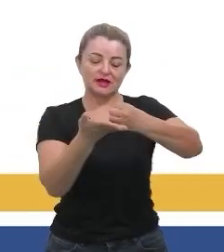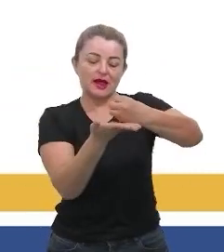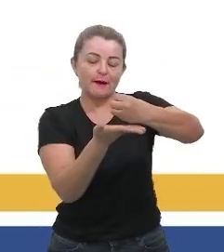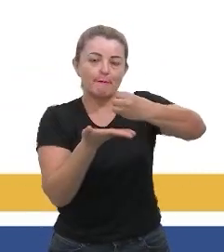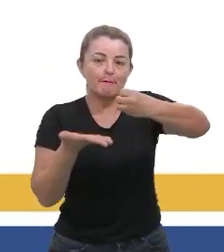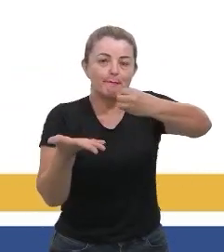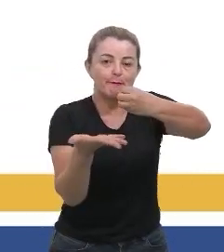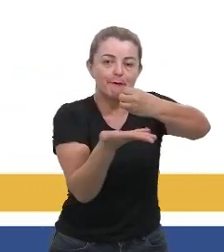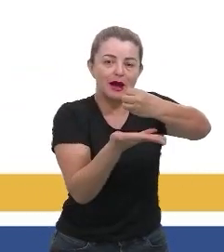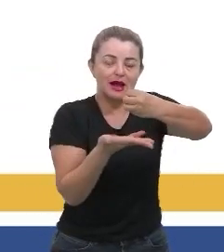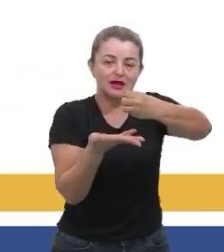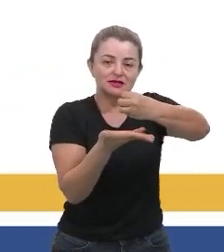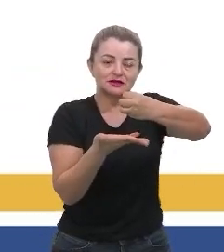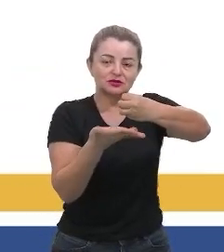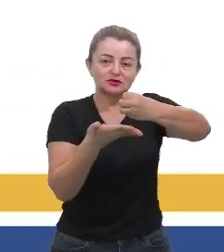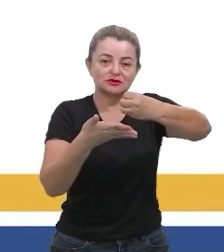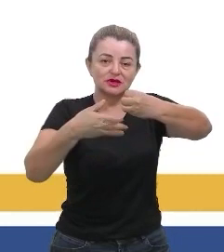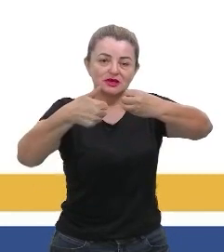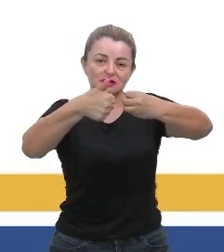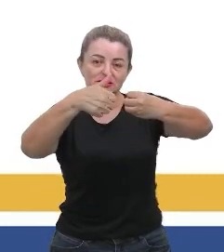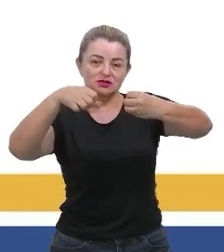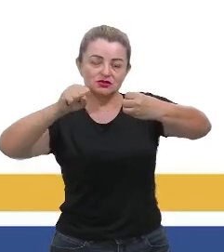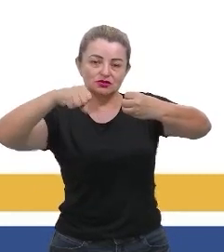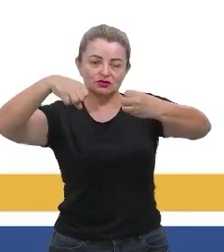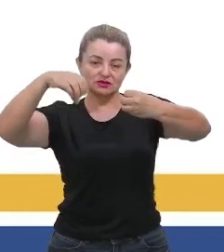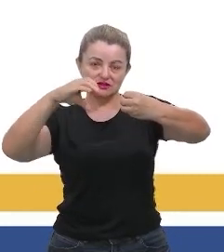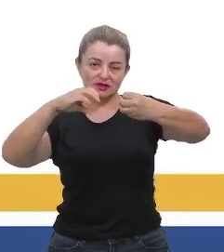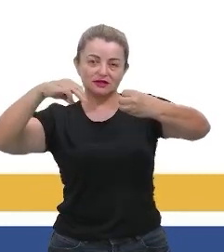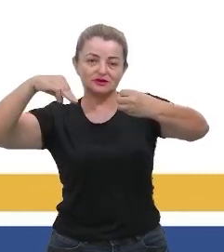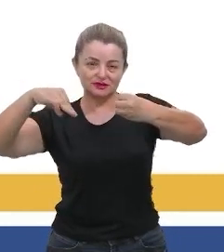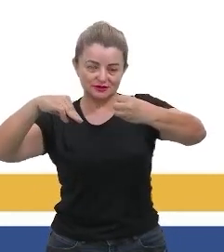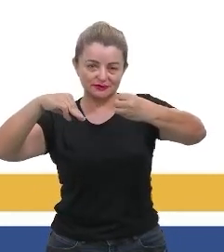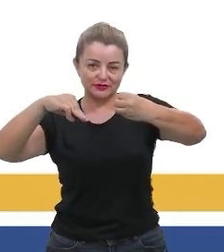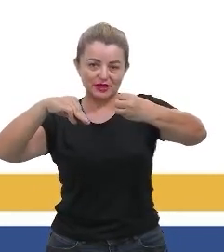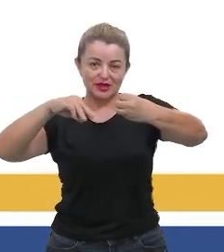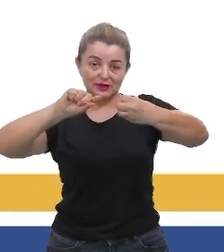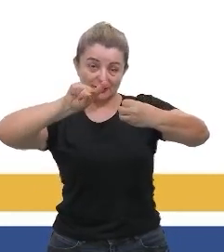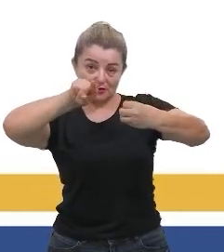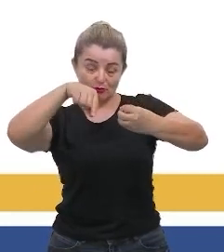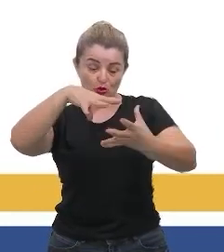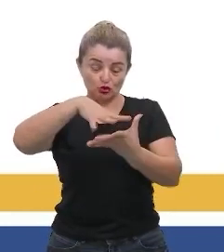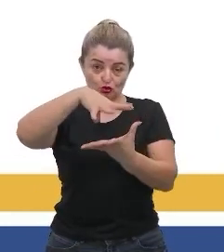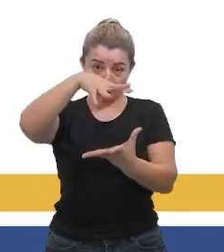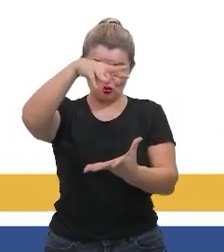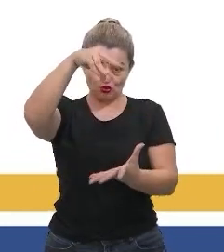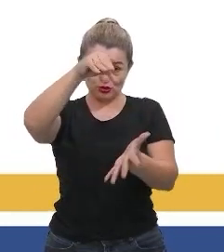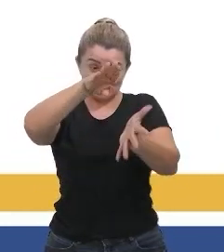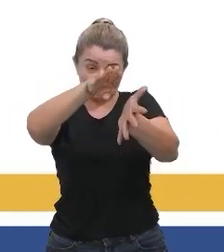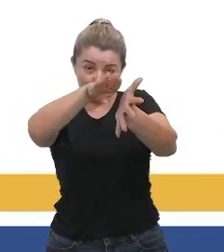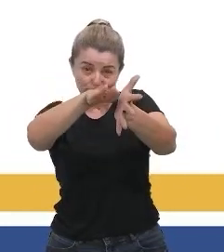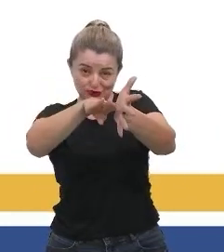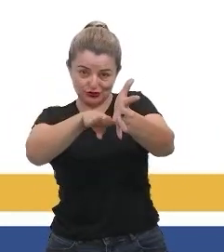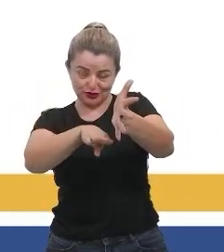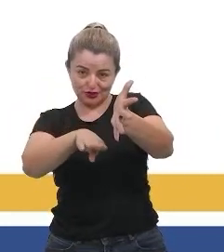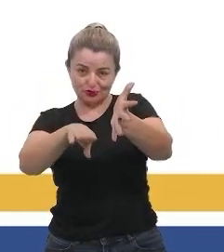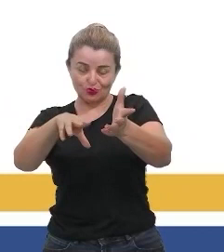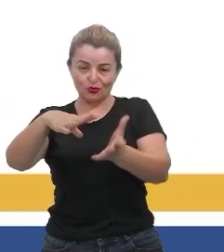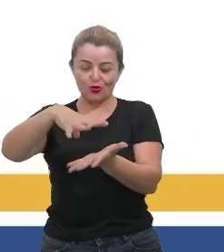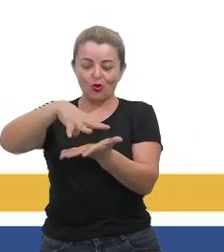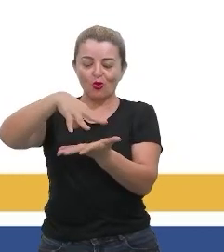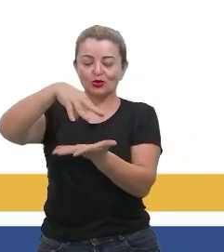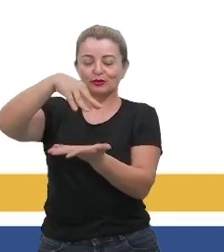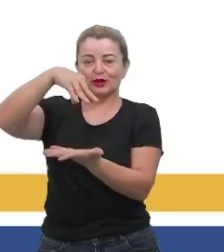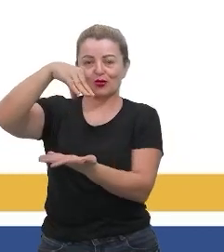18 centímetros. Em seguida, remove desse cone um cone menor, cujo diâmetro da base